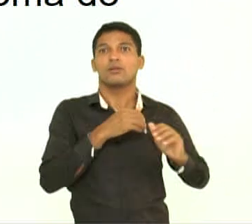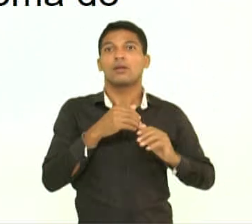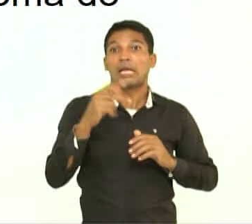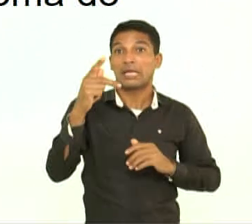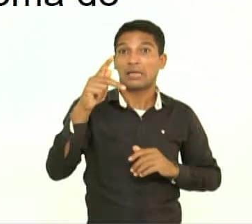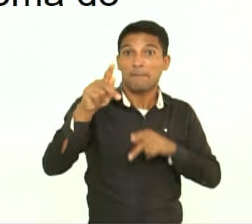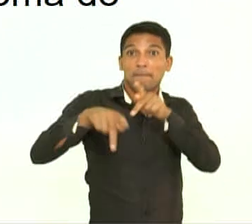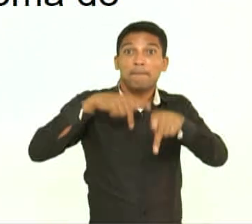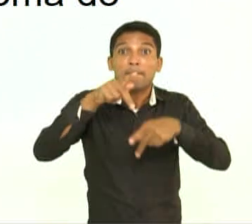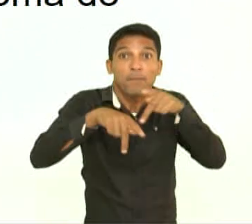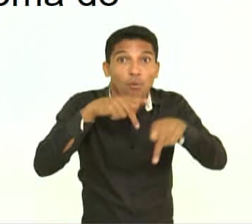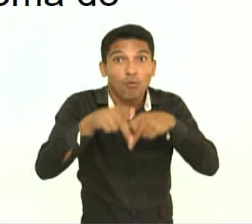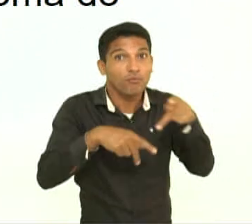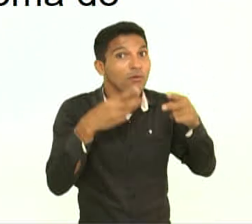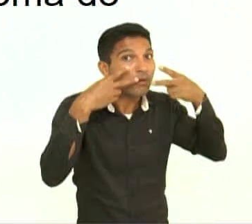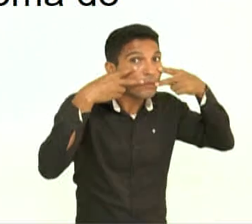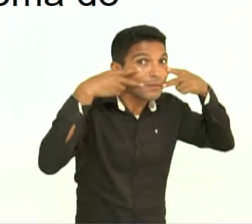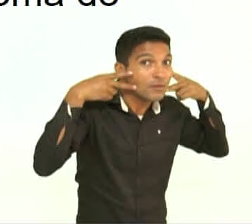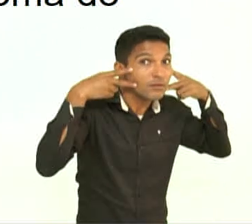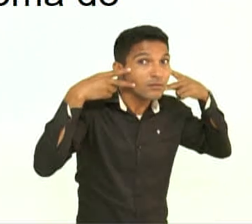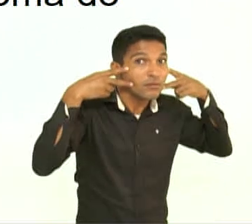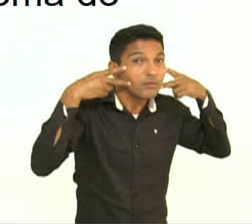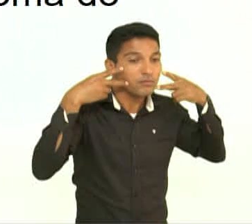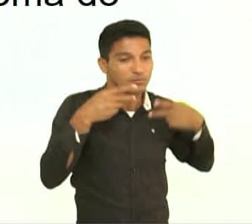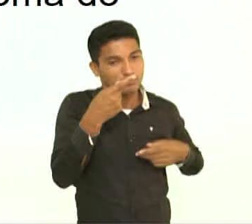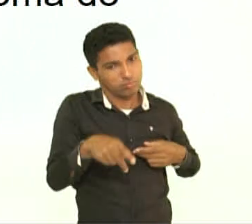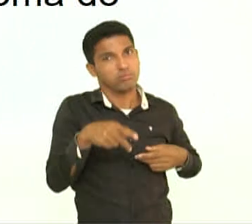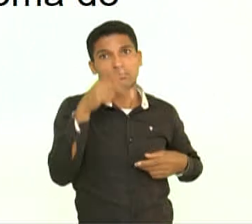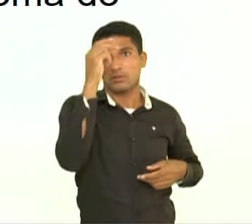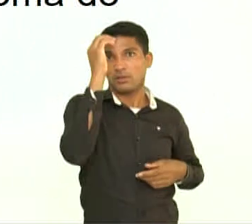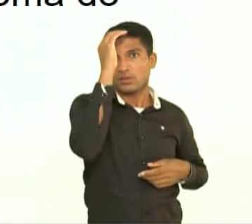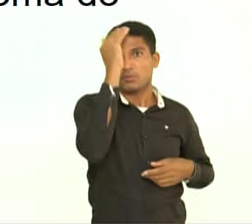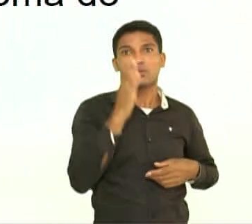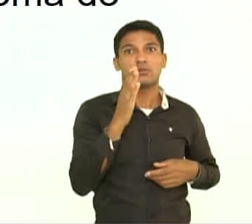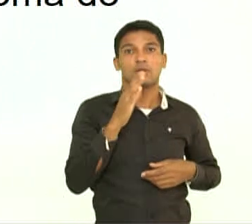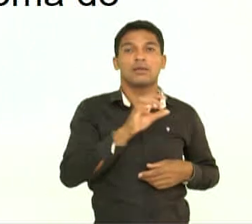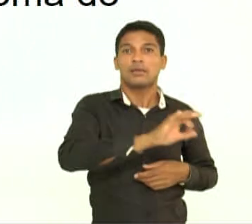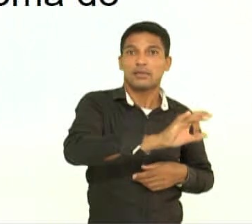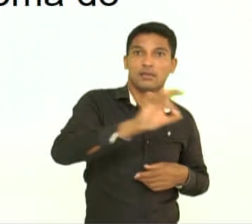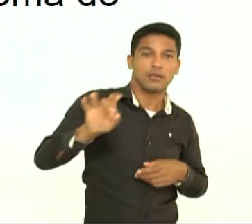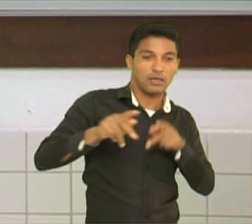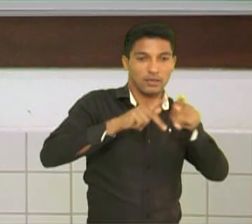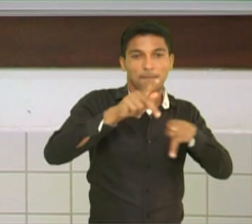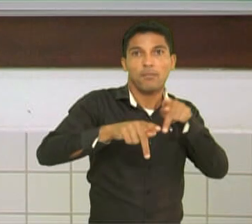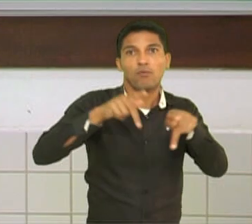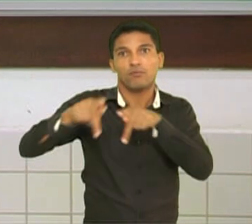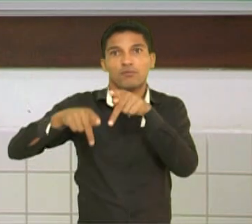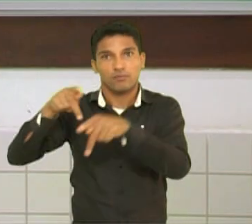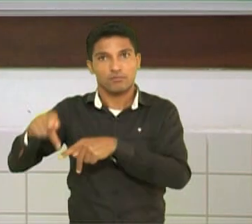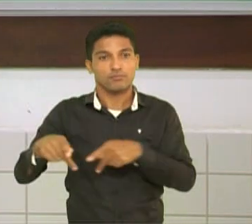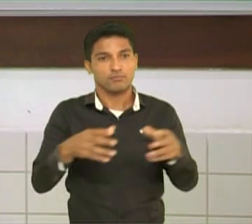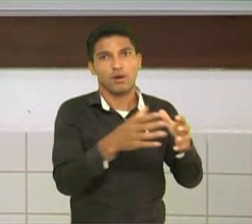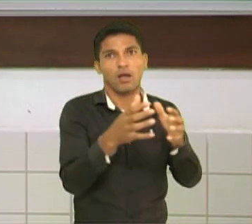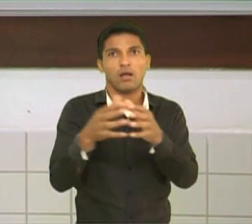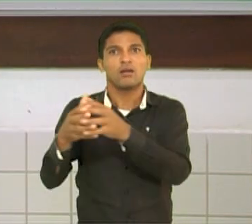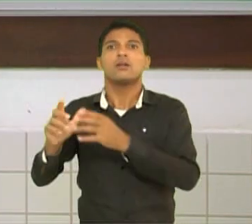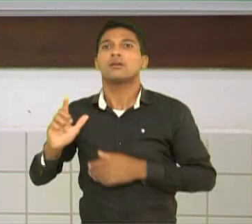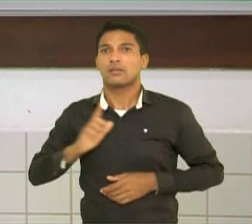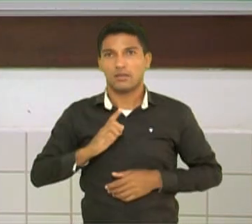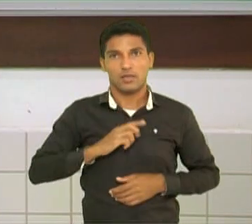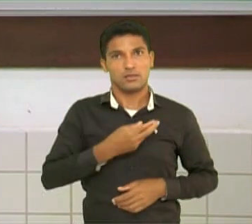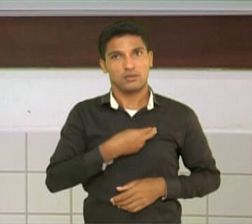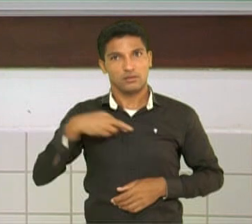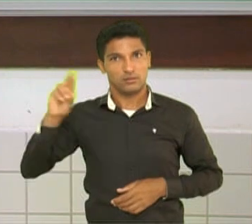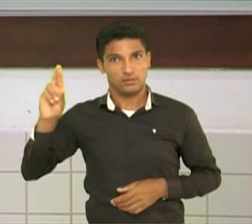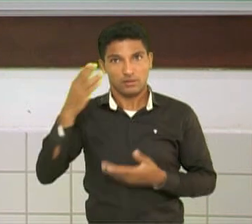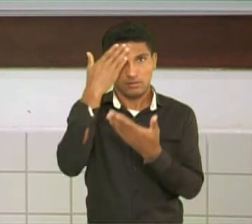nativos brasileiros. E cada povo, cada nação possui a sua espiritualidade. Mas o Toré é comum a vários povos